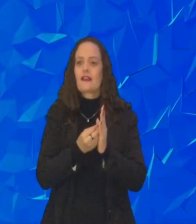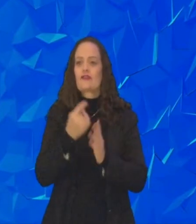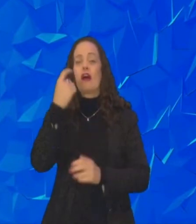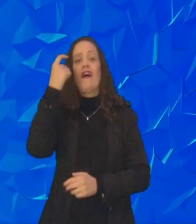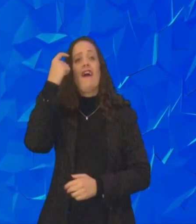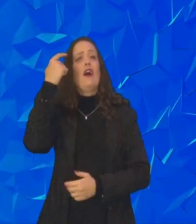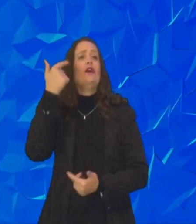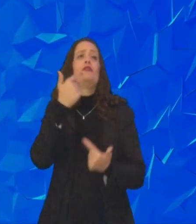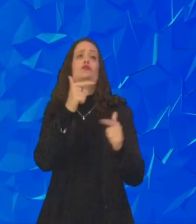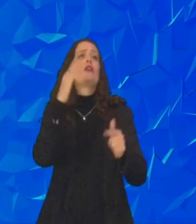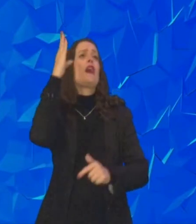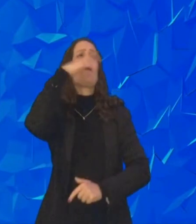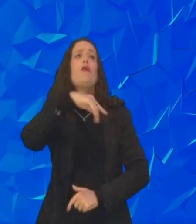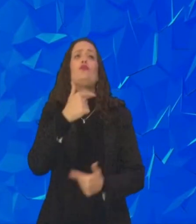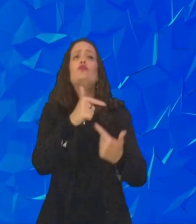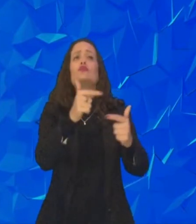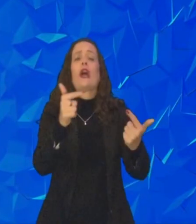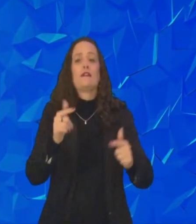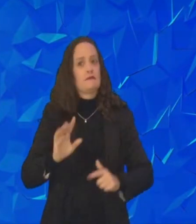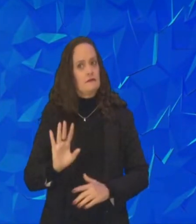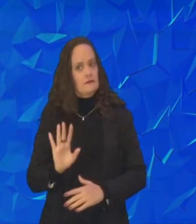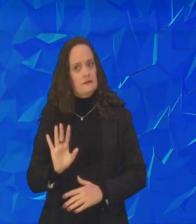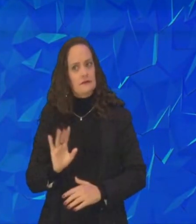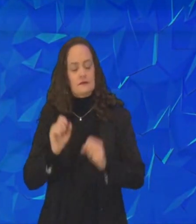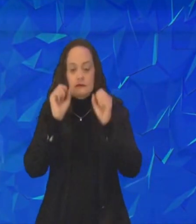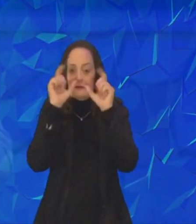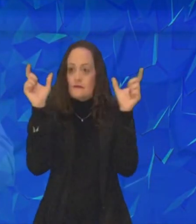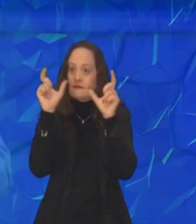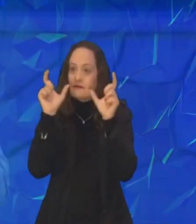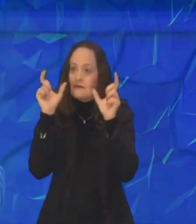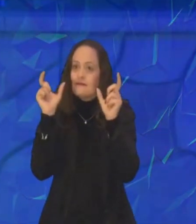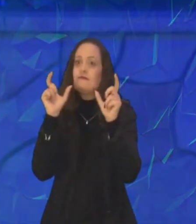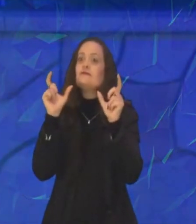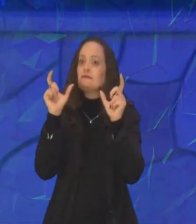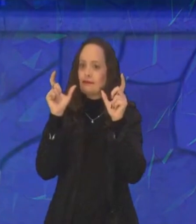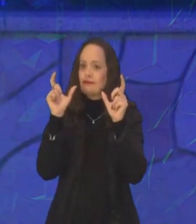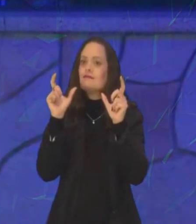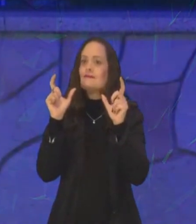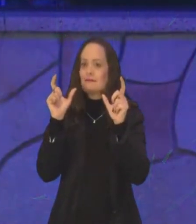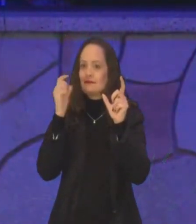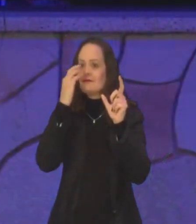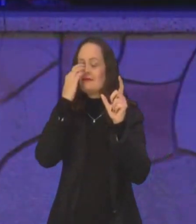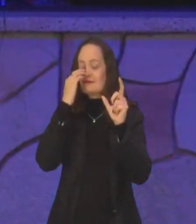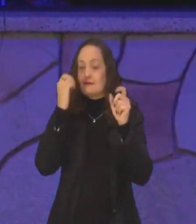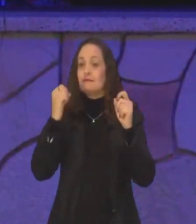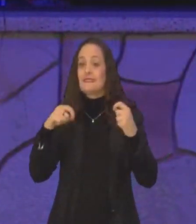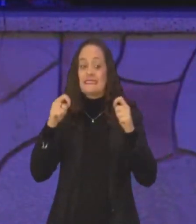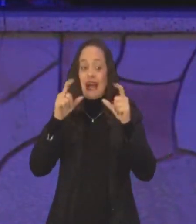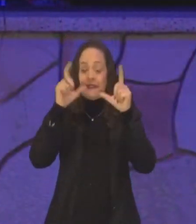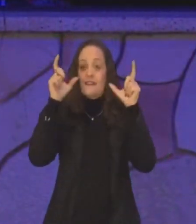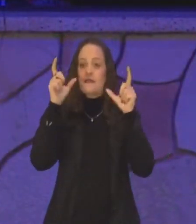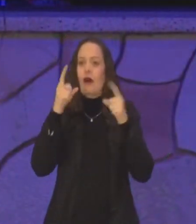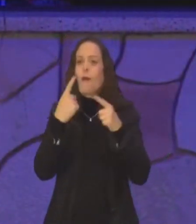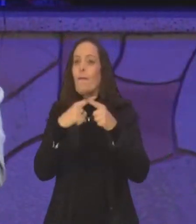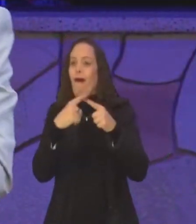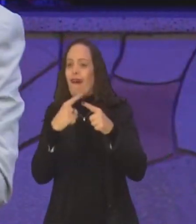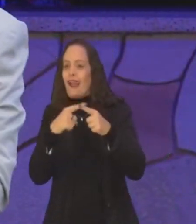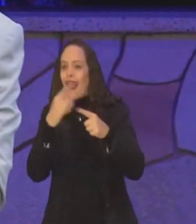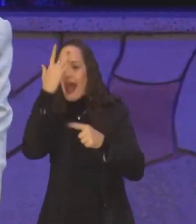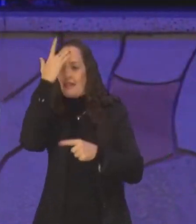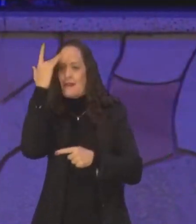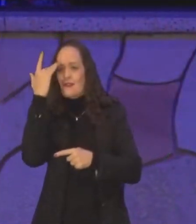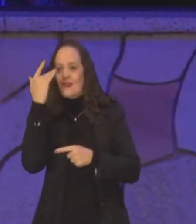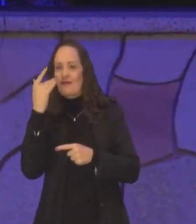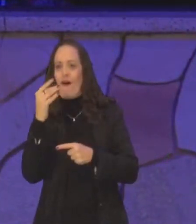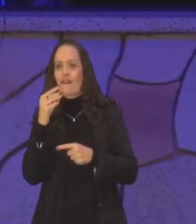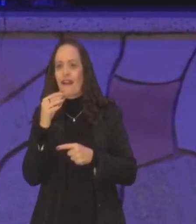as heresias ali contidas, elas estavam fazendo crescer um processo de sedução